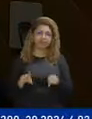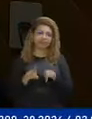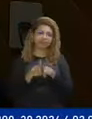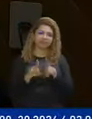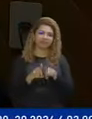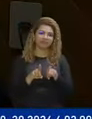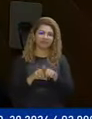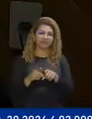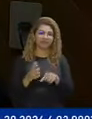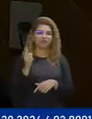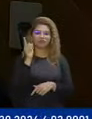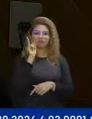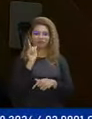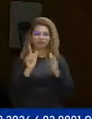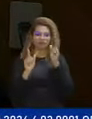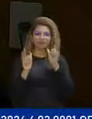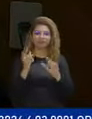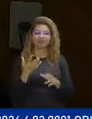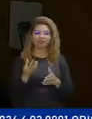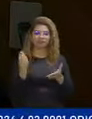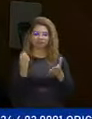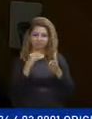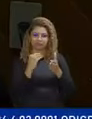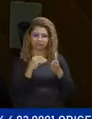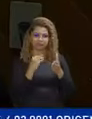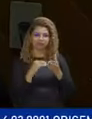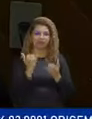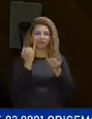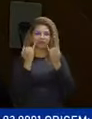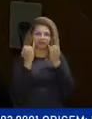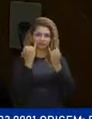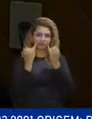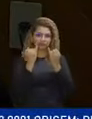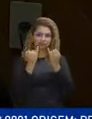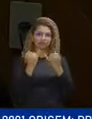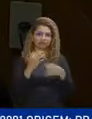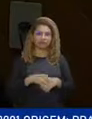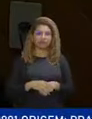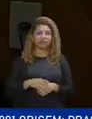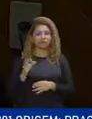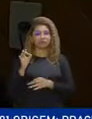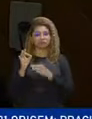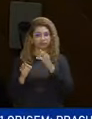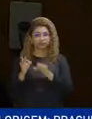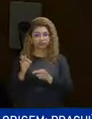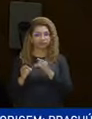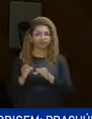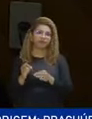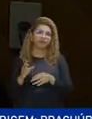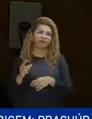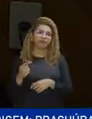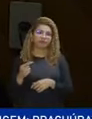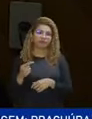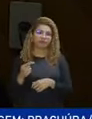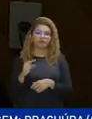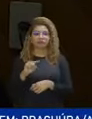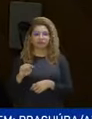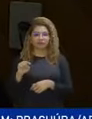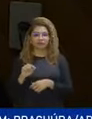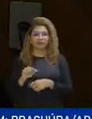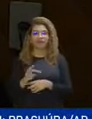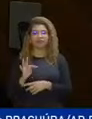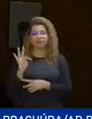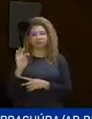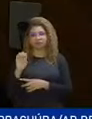irregularidades. Afirma ainda que o juízo sentenciante ignorou o entendimento do Supremo Tribunal Federal, na